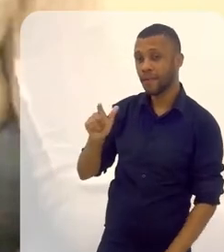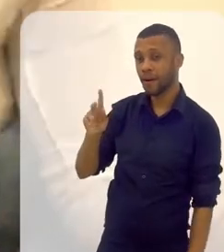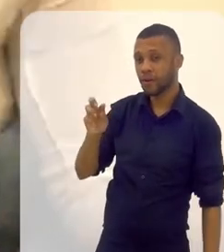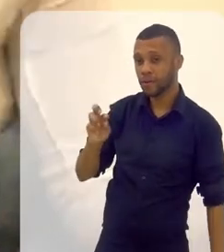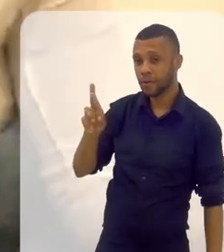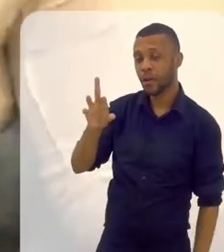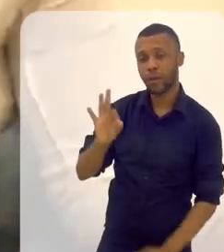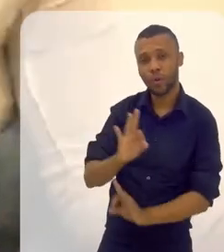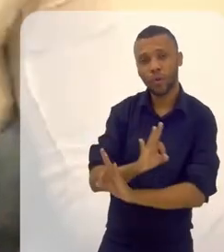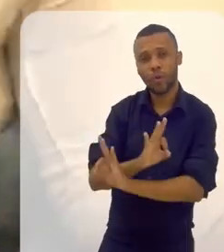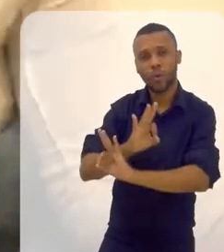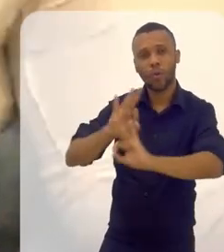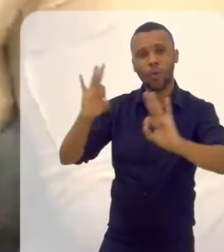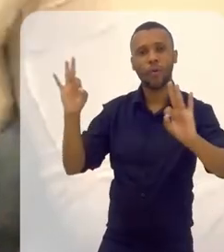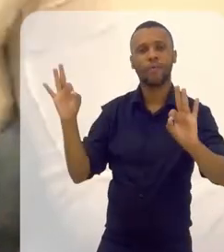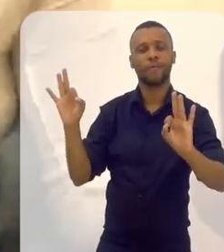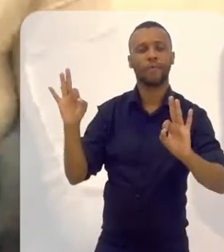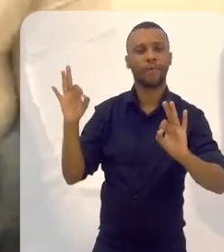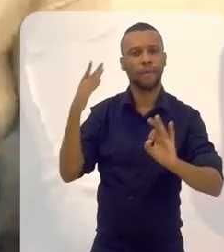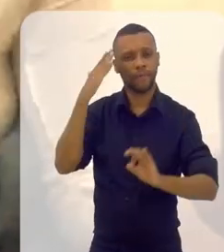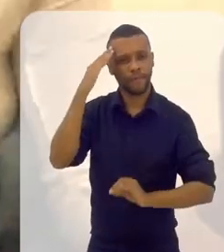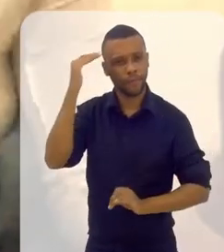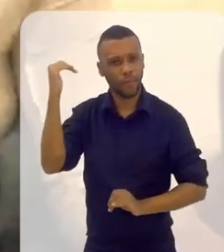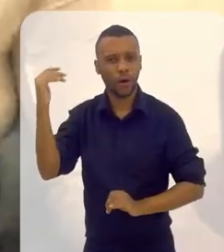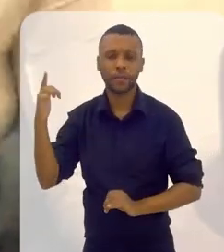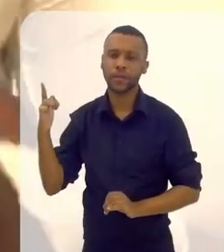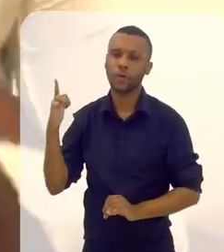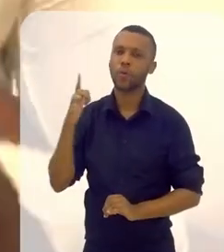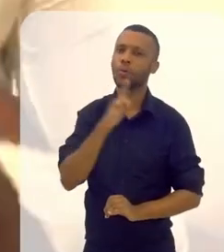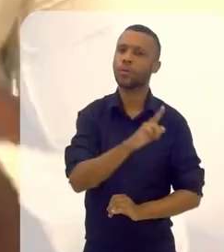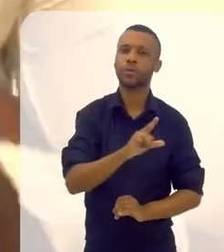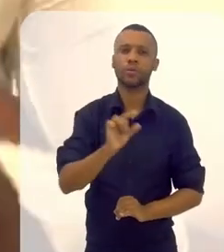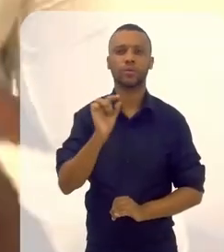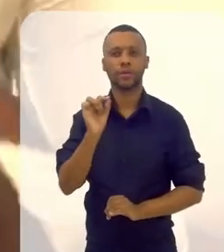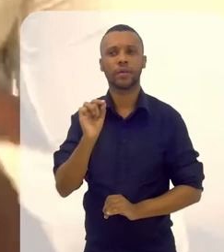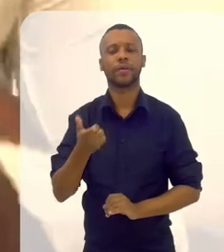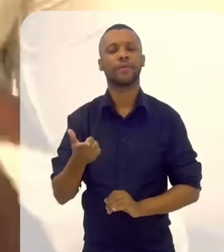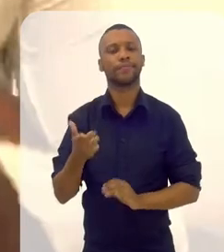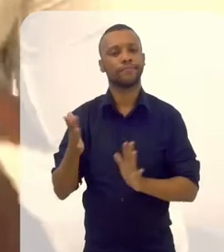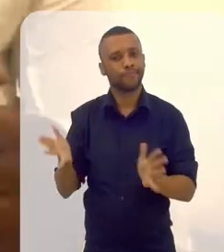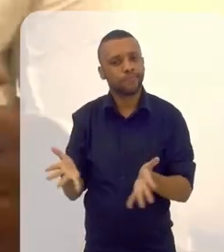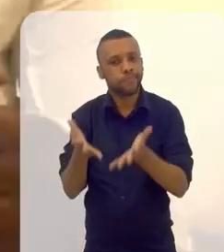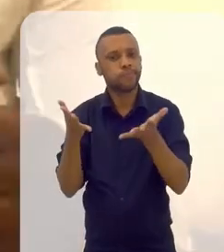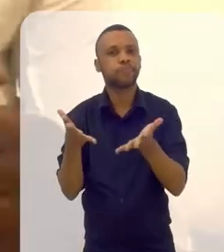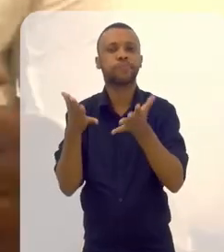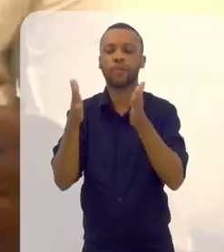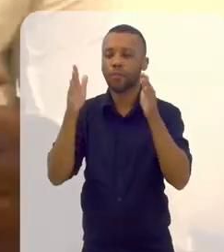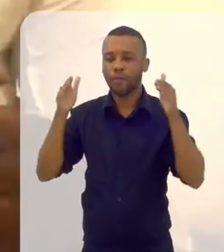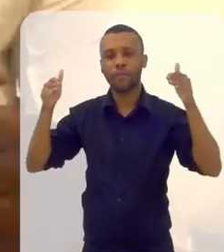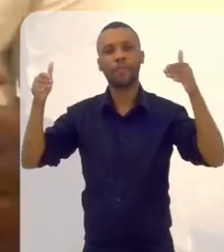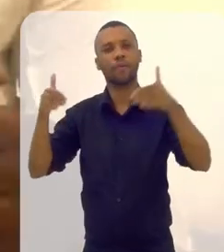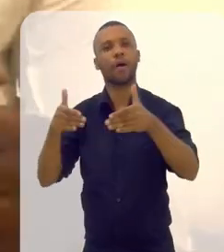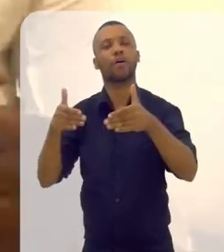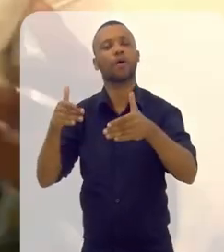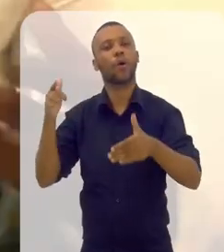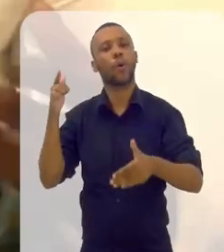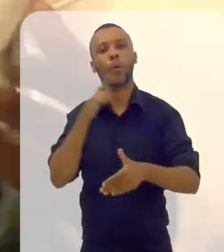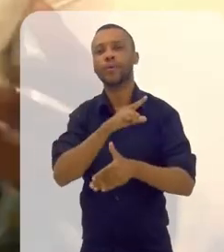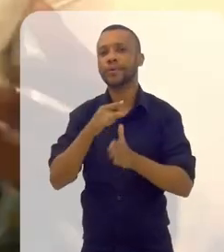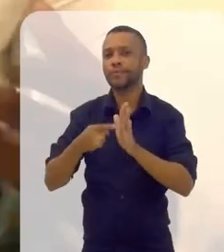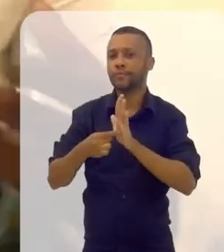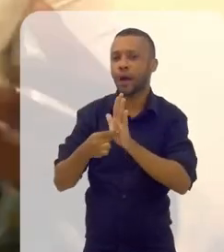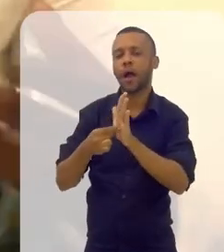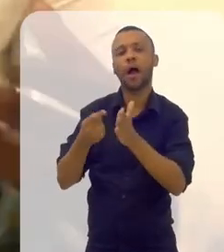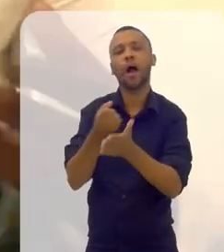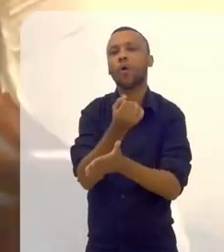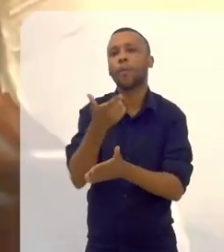pessoa no mundo da moda, assim, ele conseguiu se envolver nisso a ponto de conseguir levar algumas